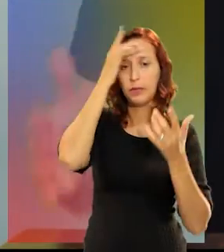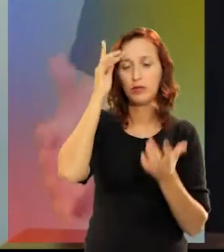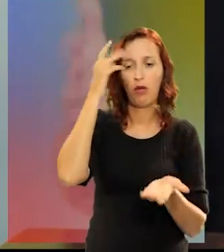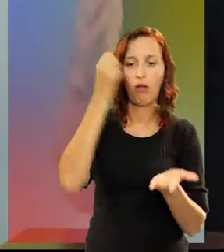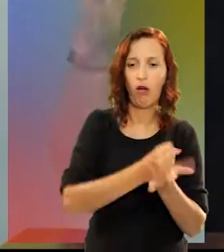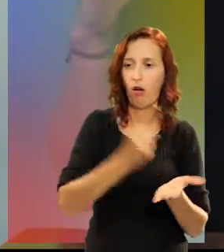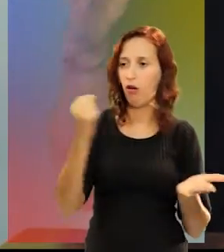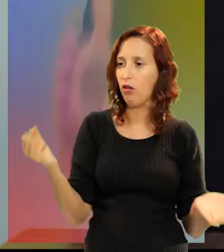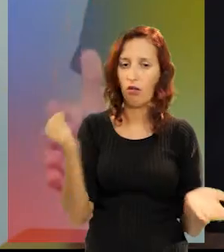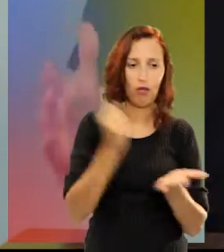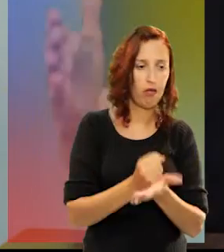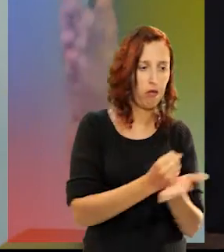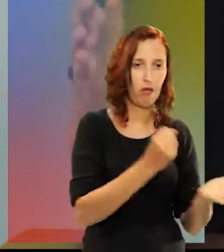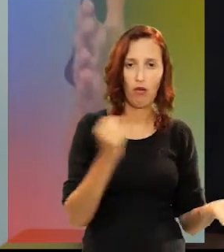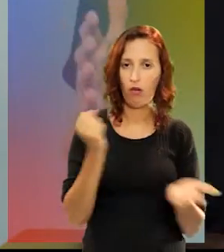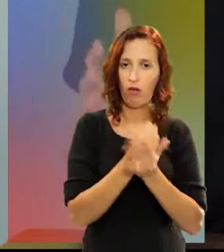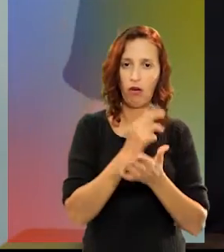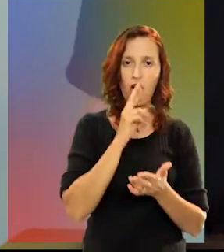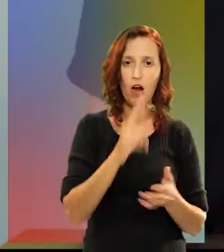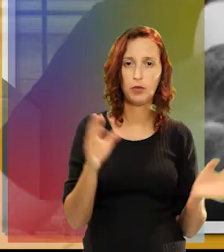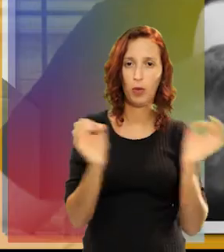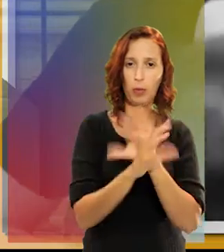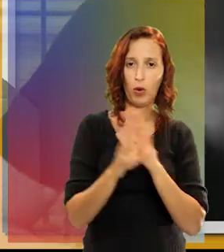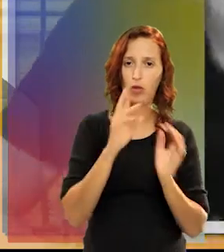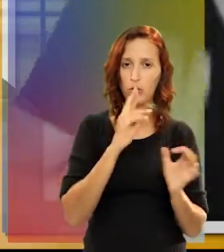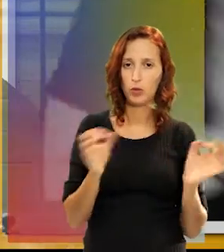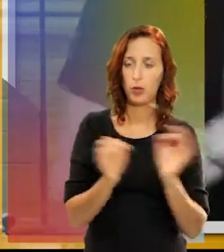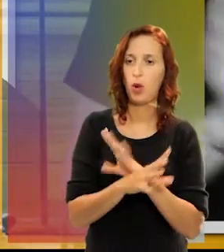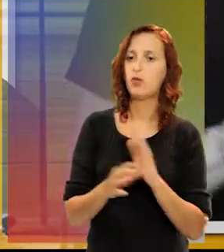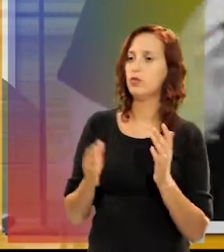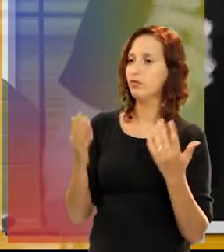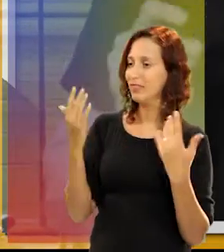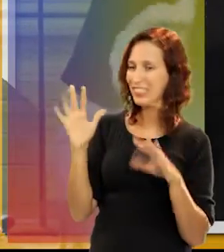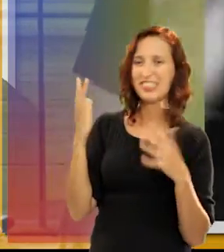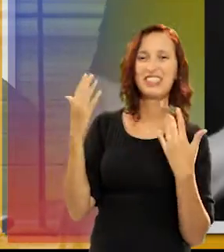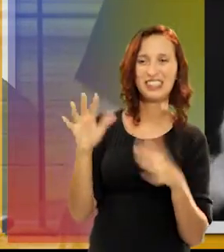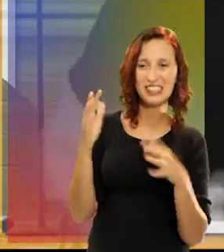bater carimbo e de responder o que precisa ser respondido. Foi.